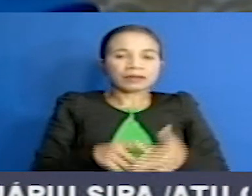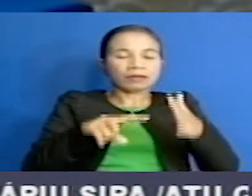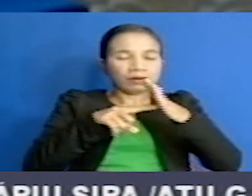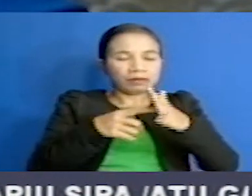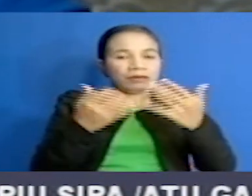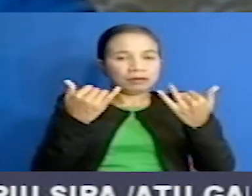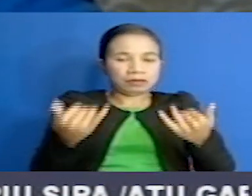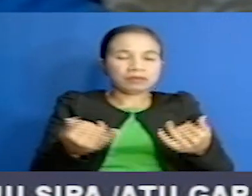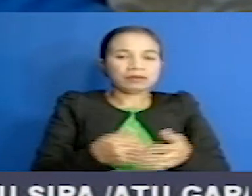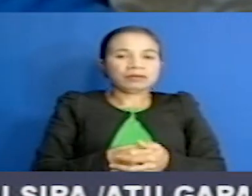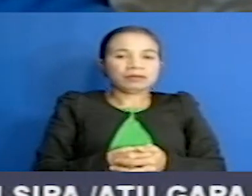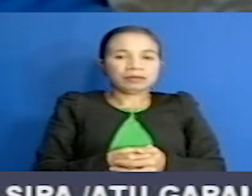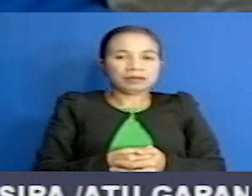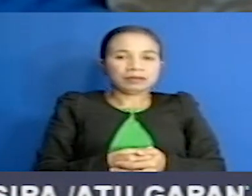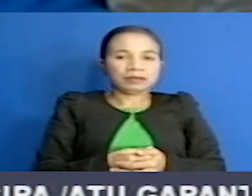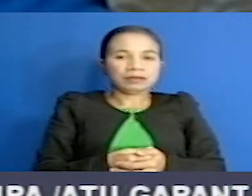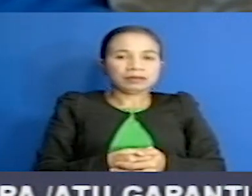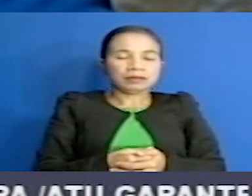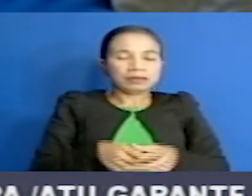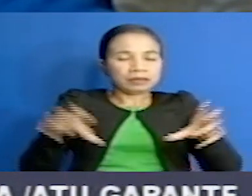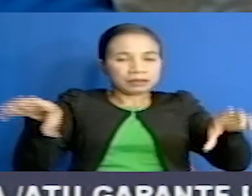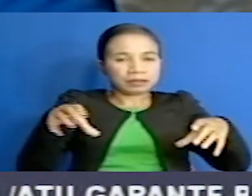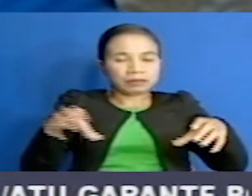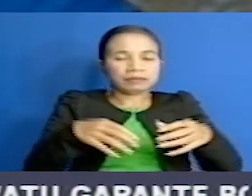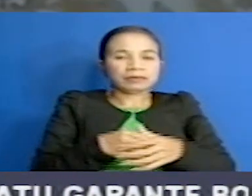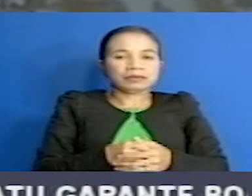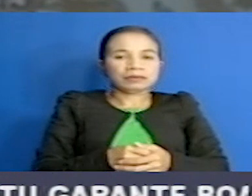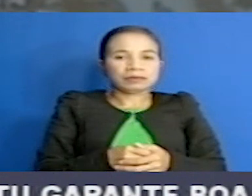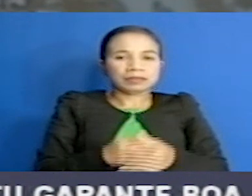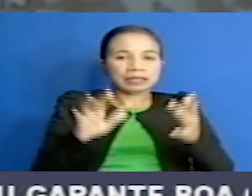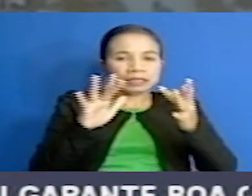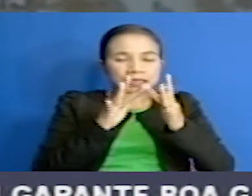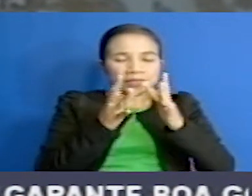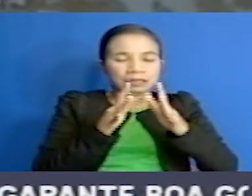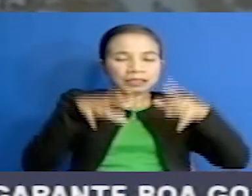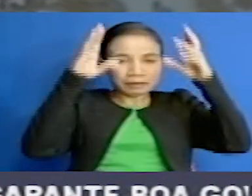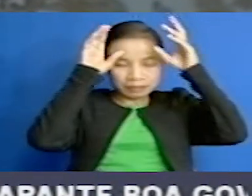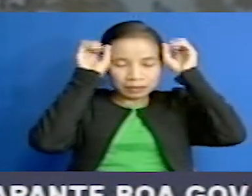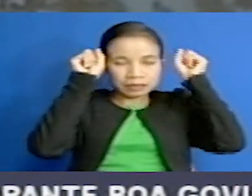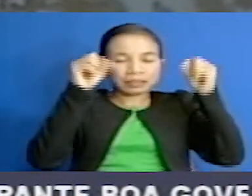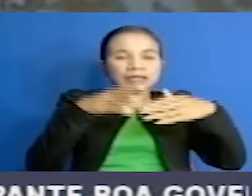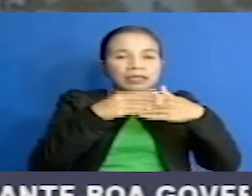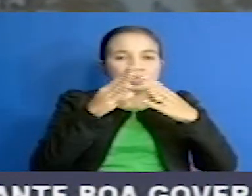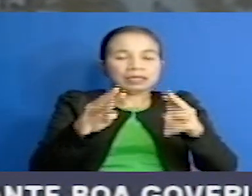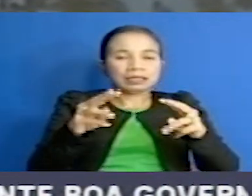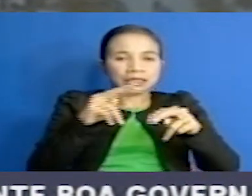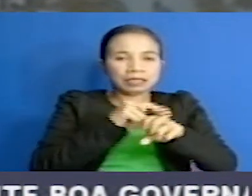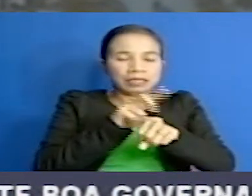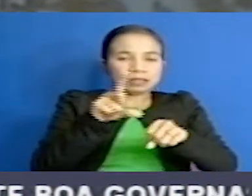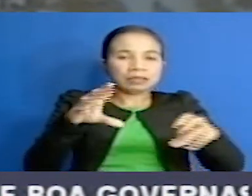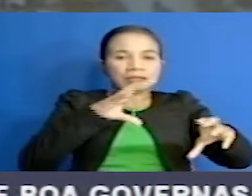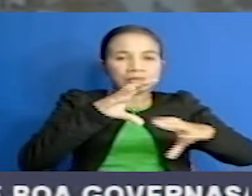e a área de comunicação no serviço digital. Presidente da Autoridade Nacional de